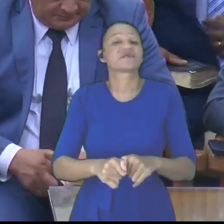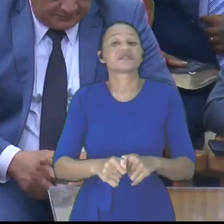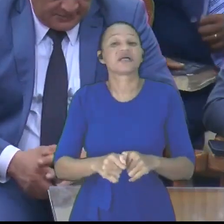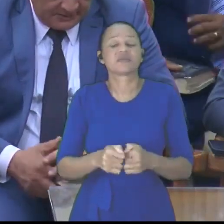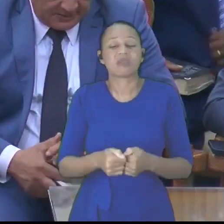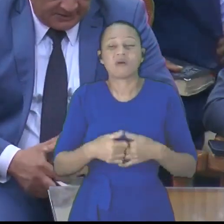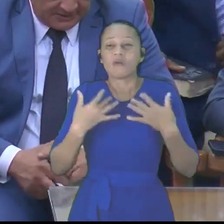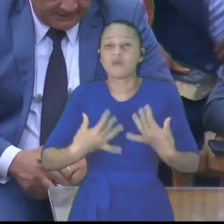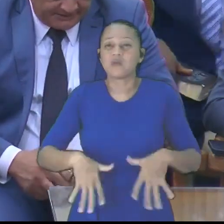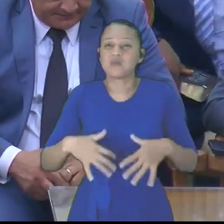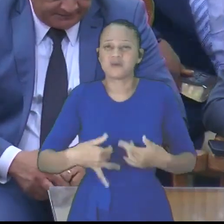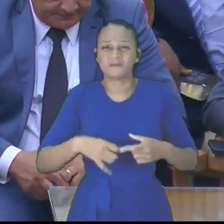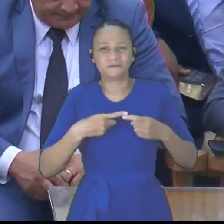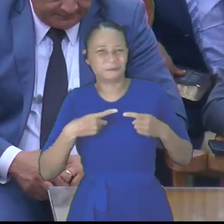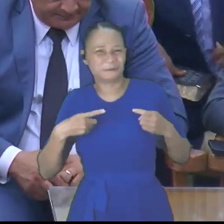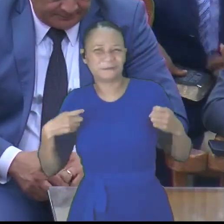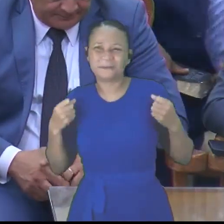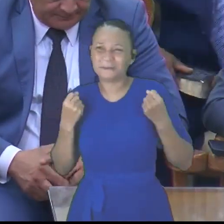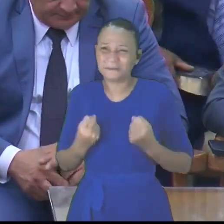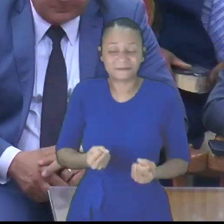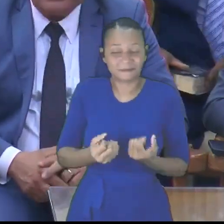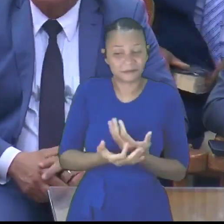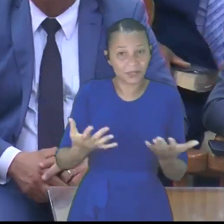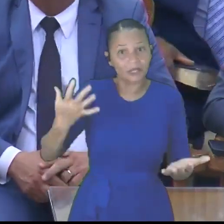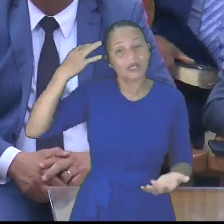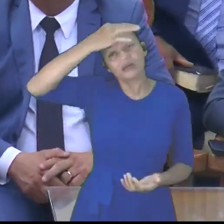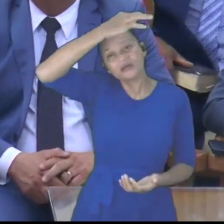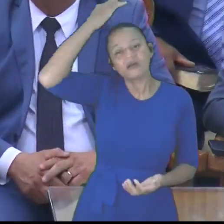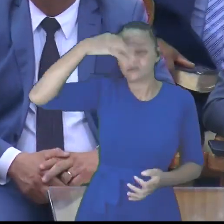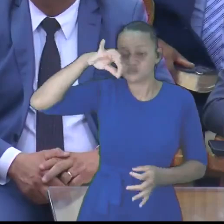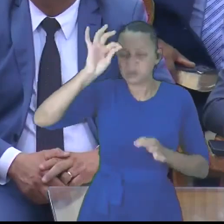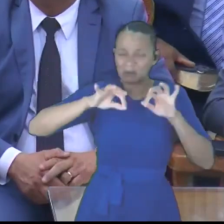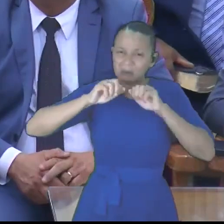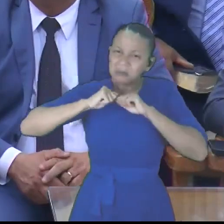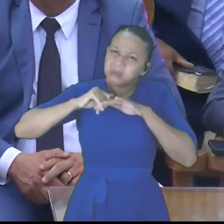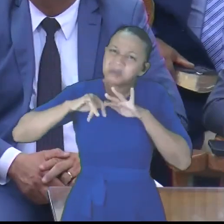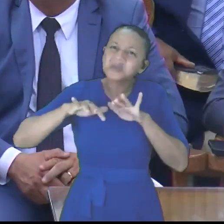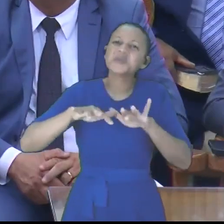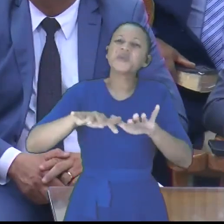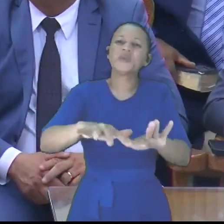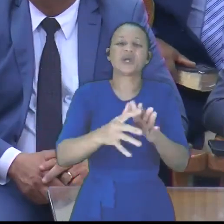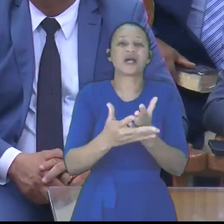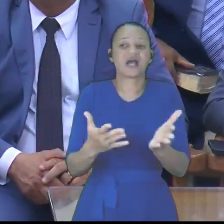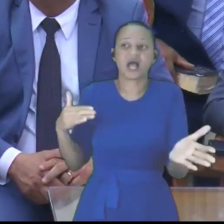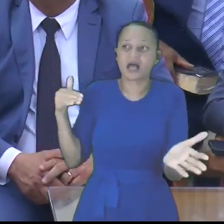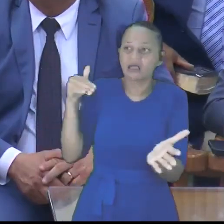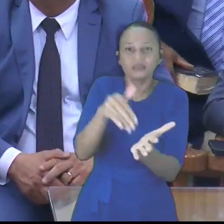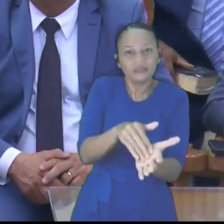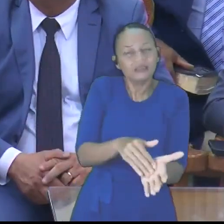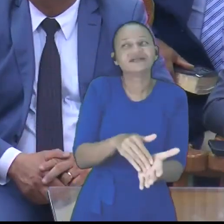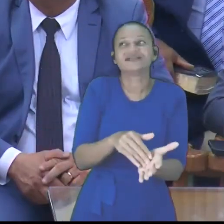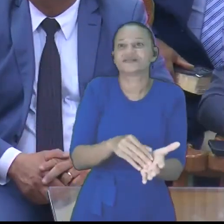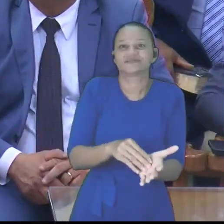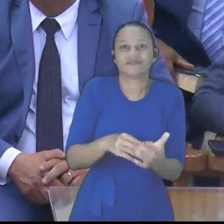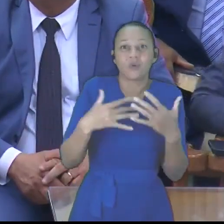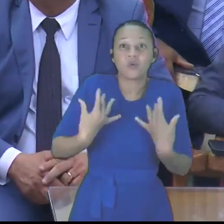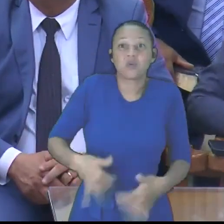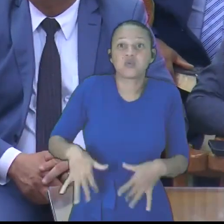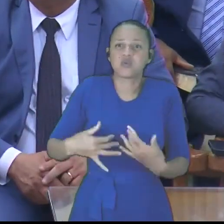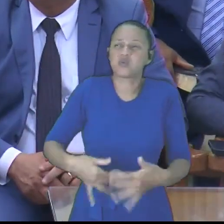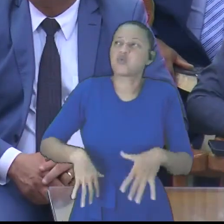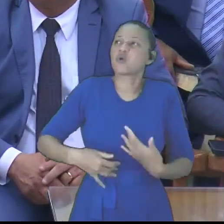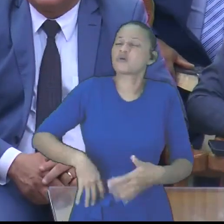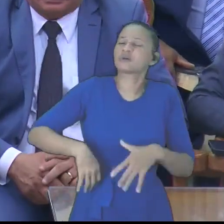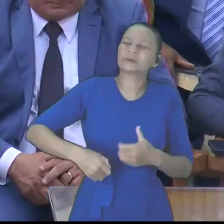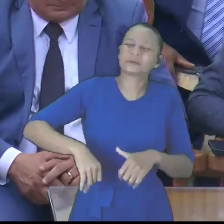grande tribulação. Então o Espírito Santo vai ser derramado até que venha o grande e